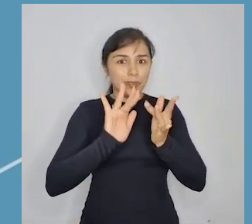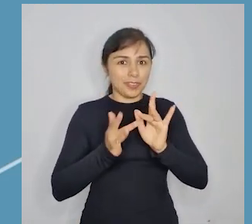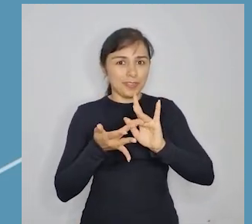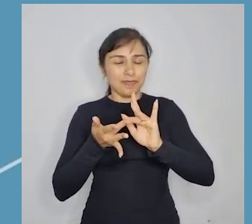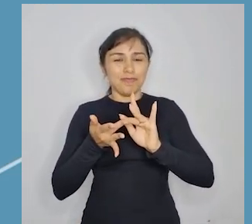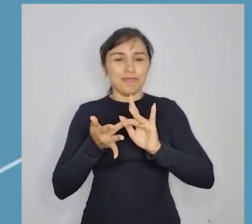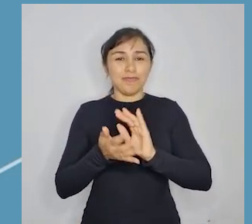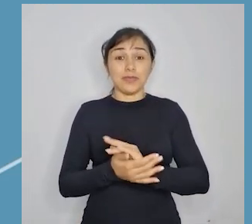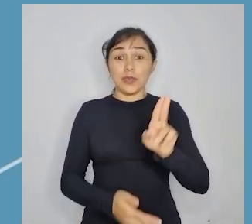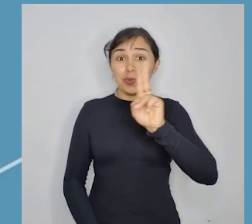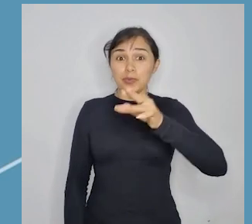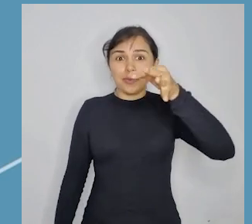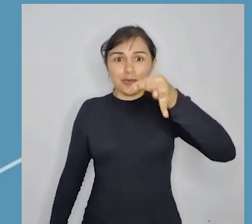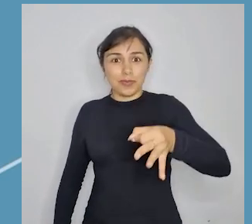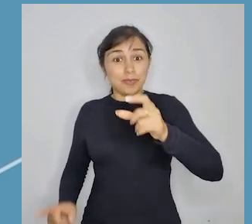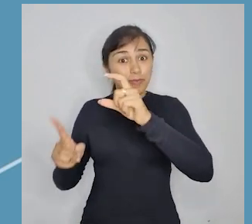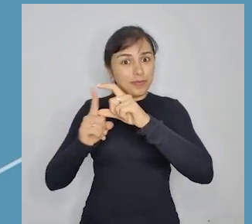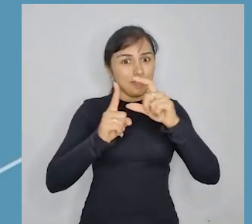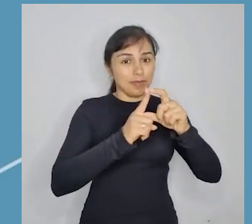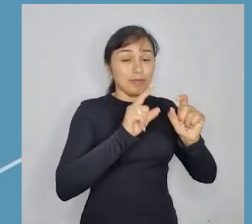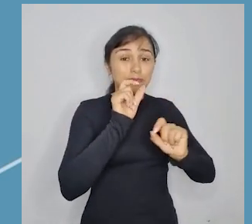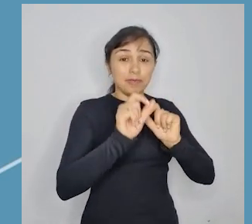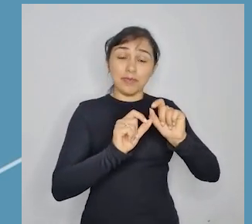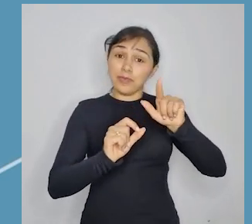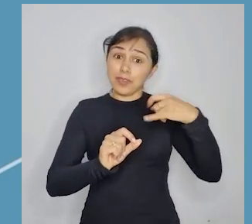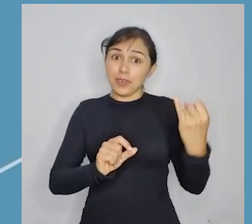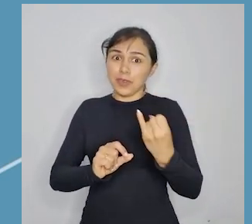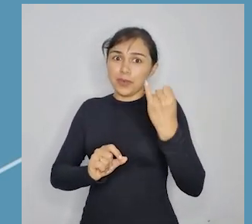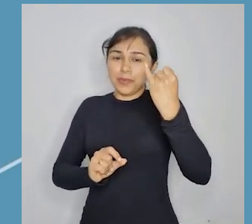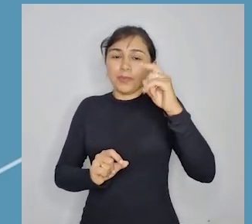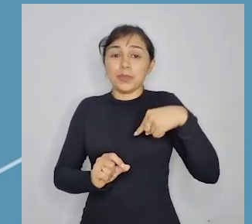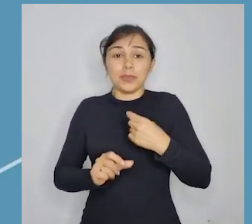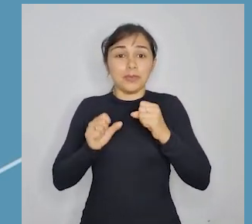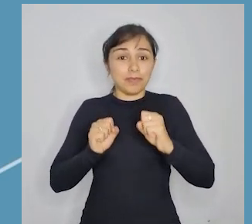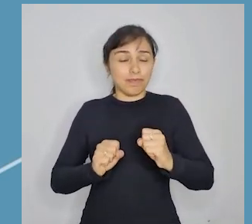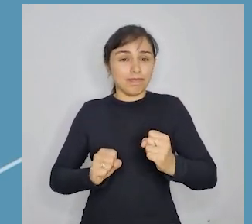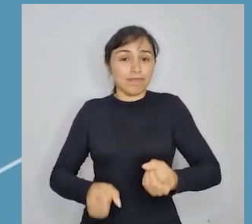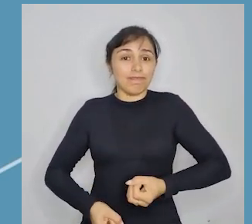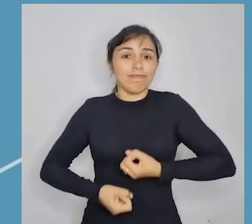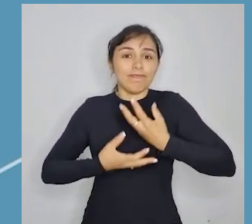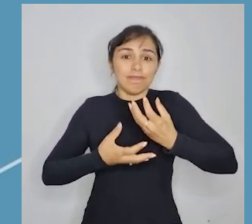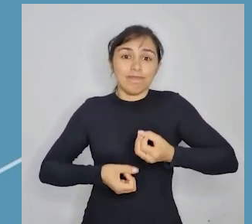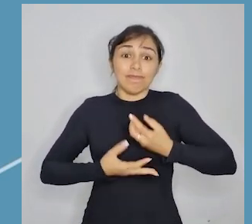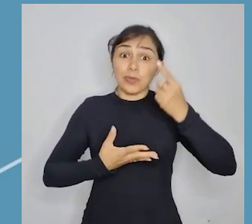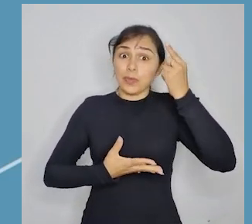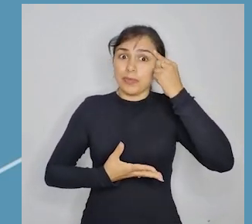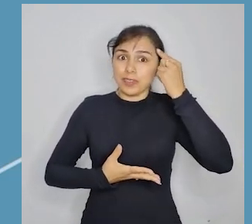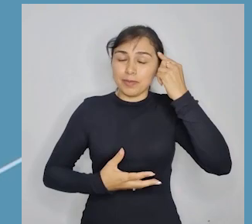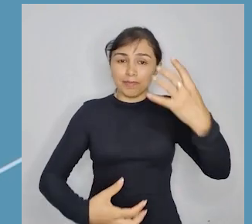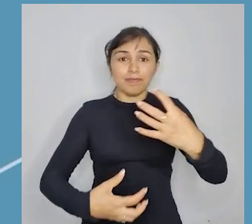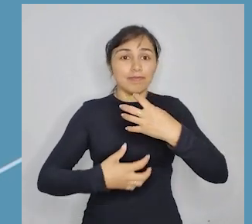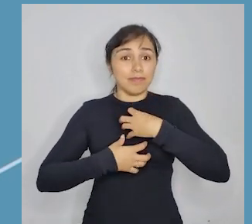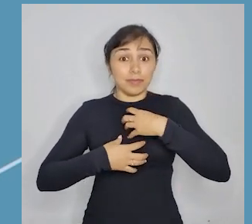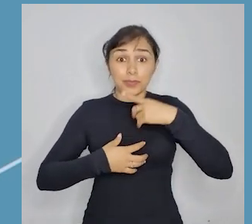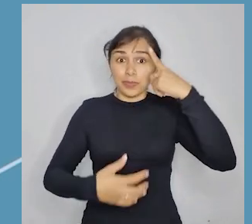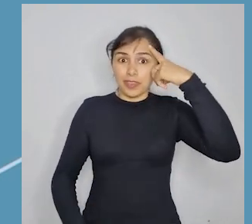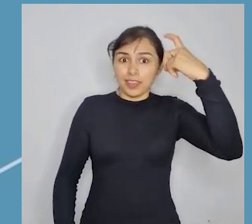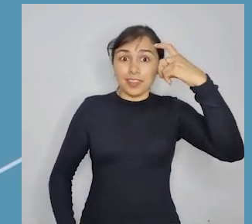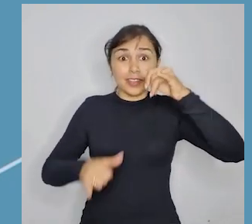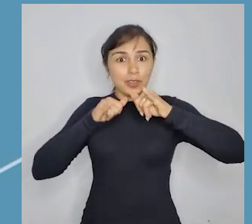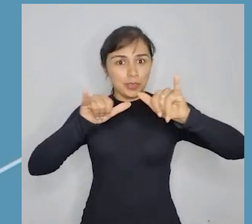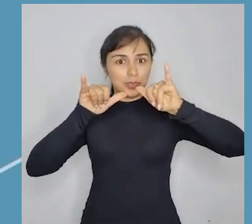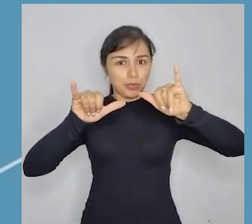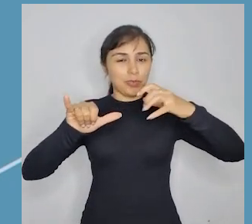outros. O uso correto das palavras é essencial para que possamos transmitir nossos pensamentos, sentimentos, ideias